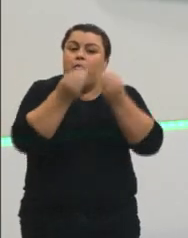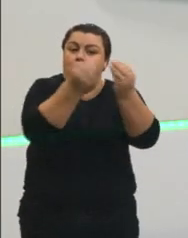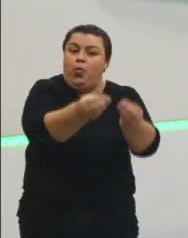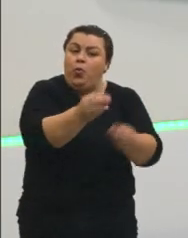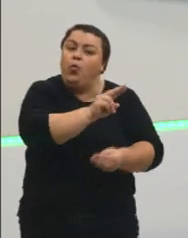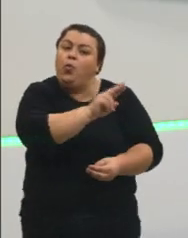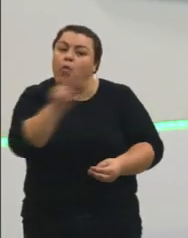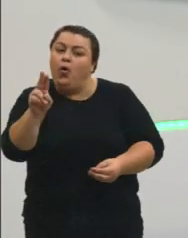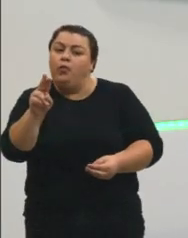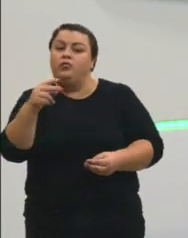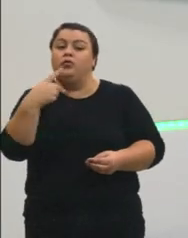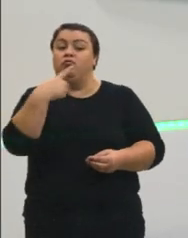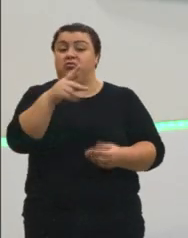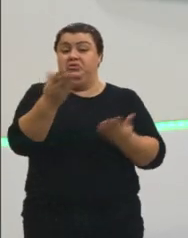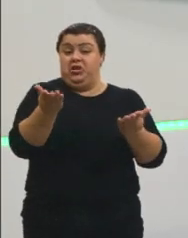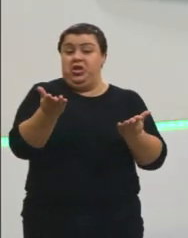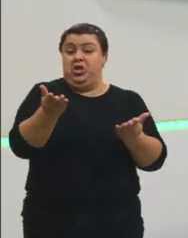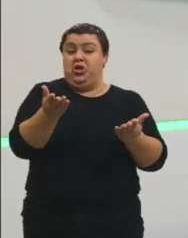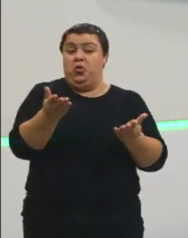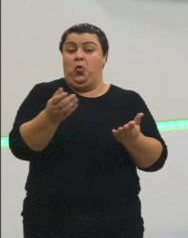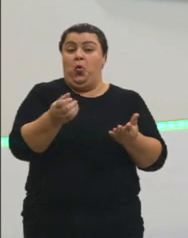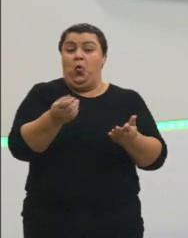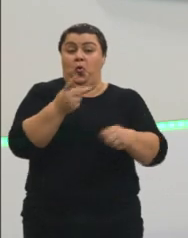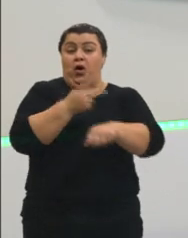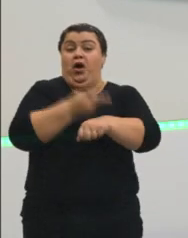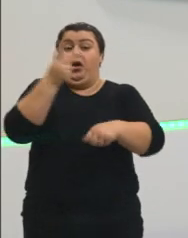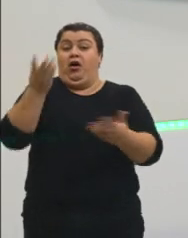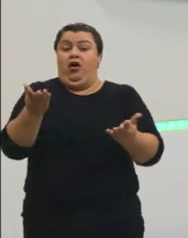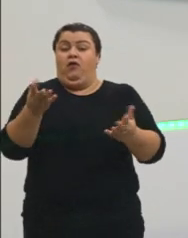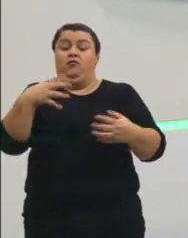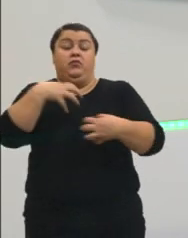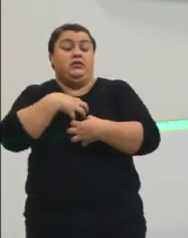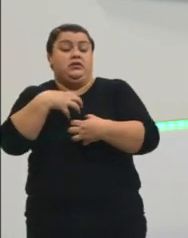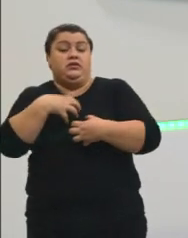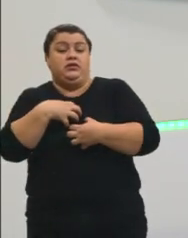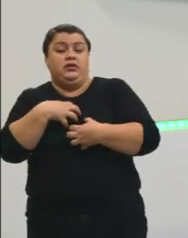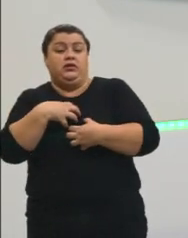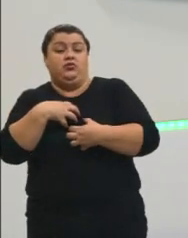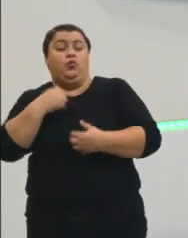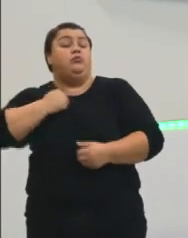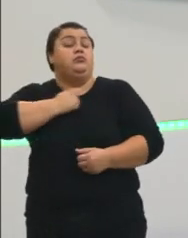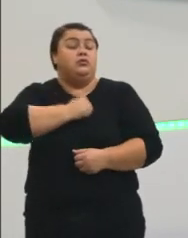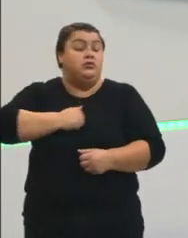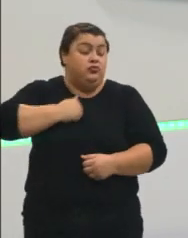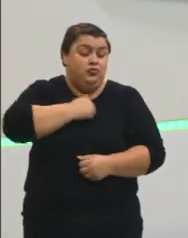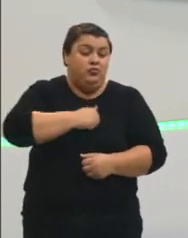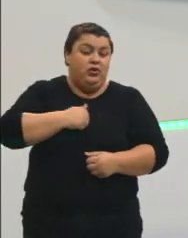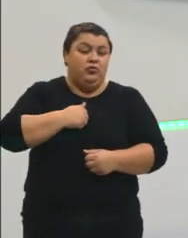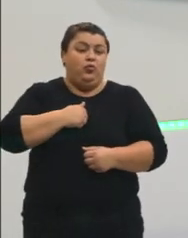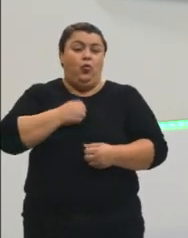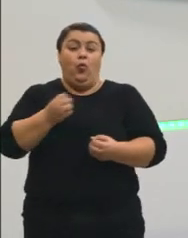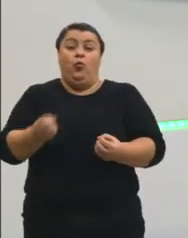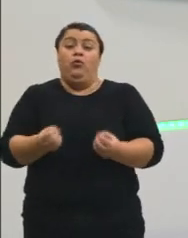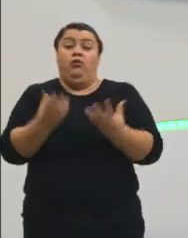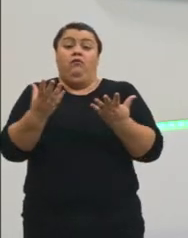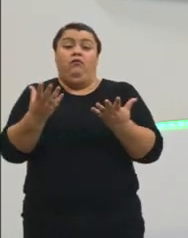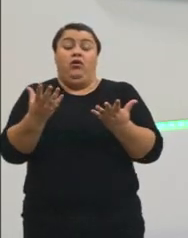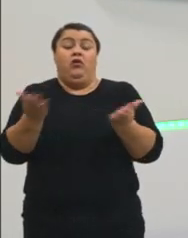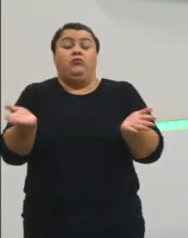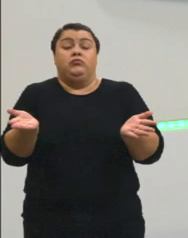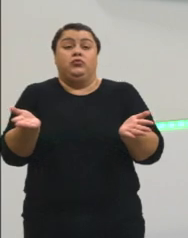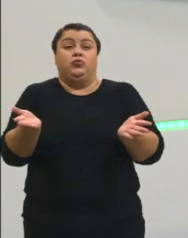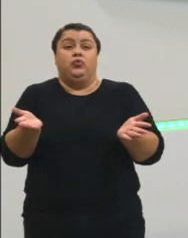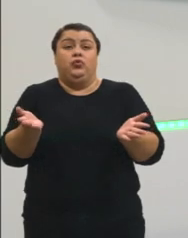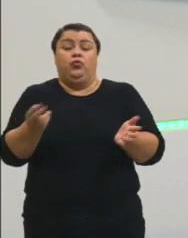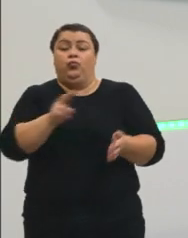nomeia um ser uma situação uma sensação um sentimento um evento tudo aquilo que